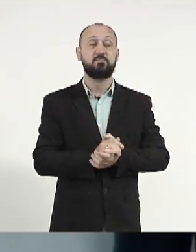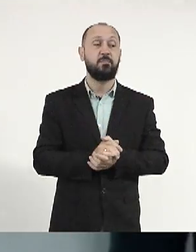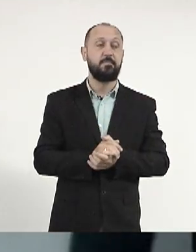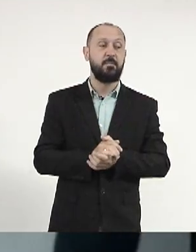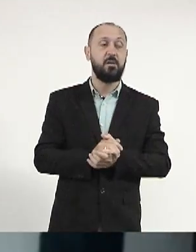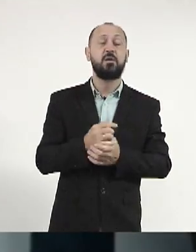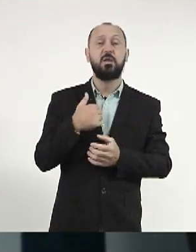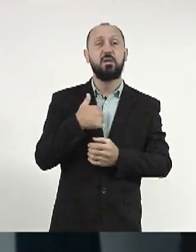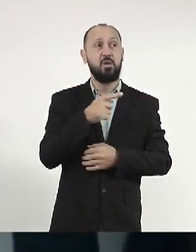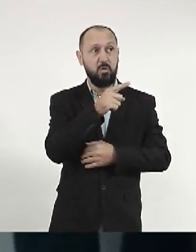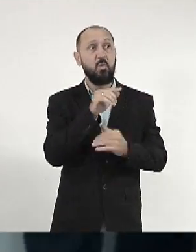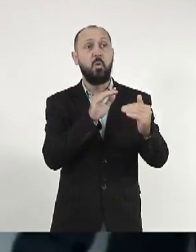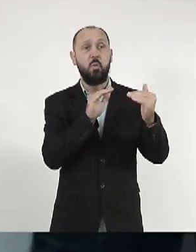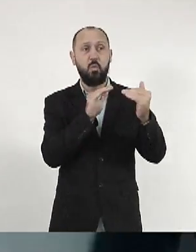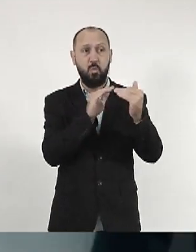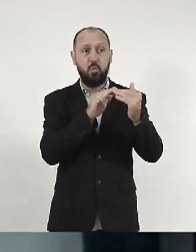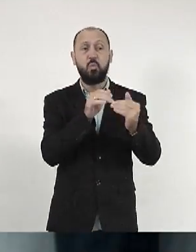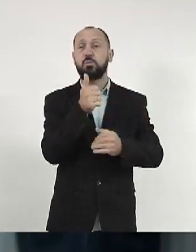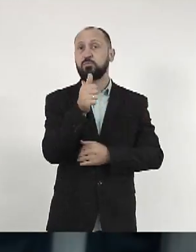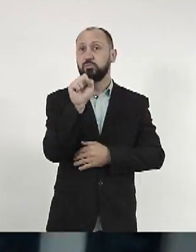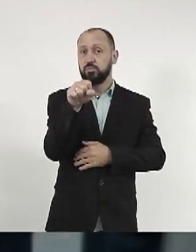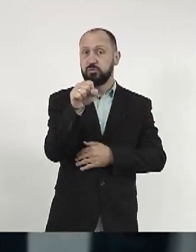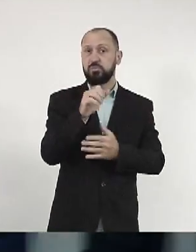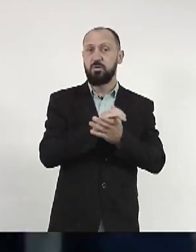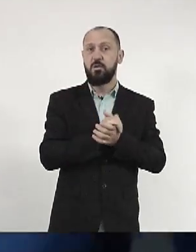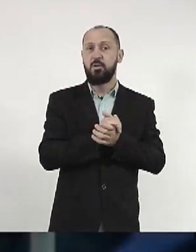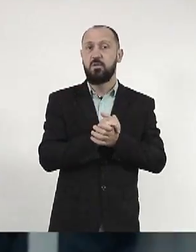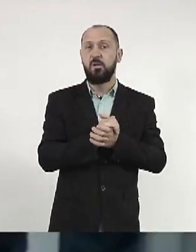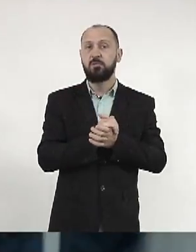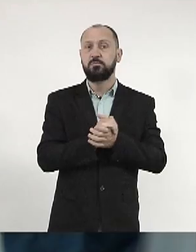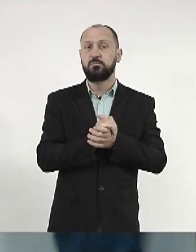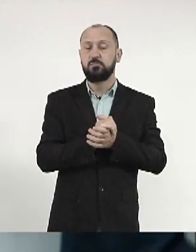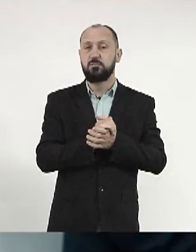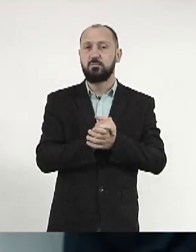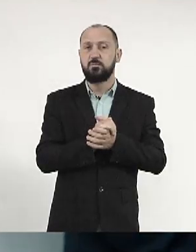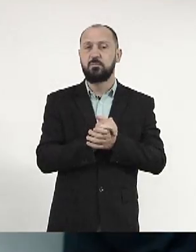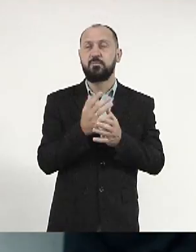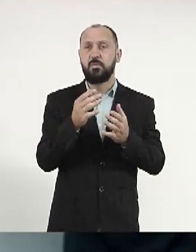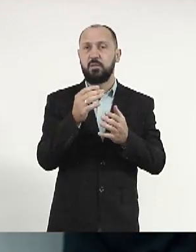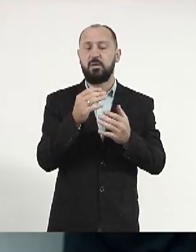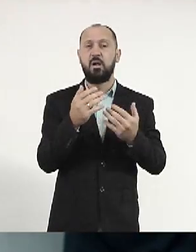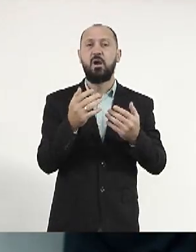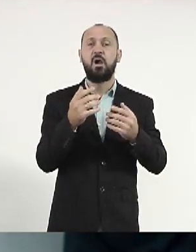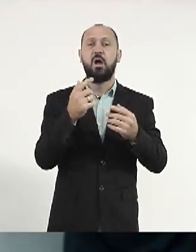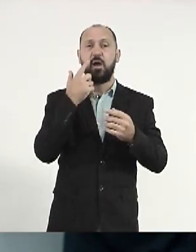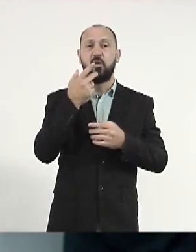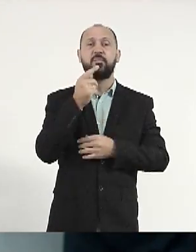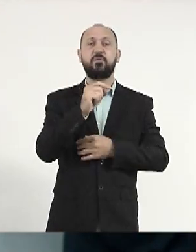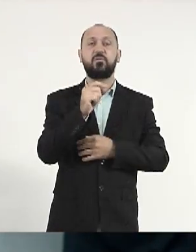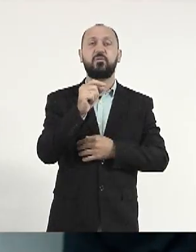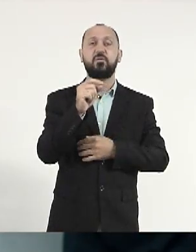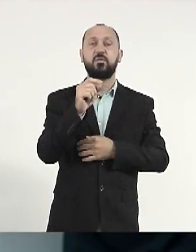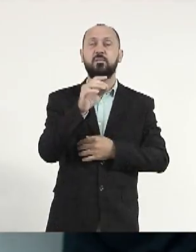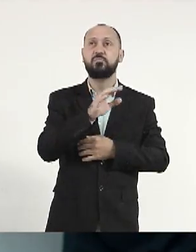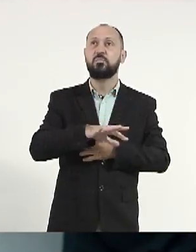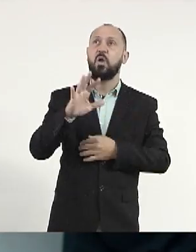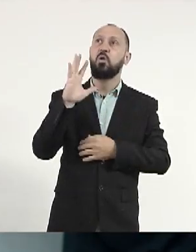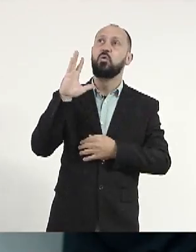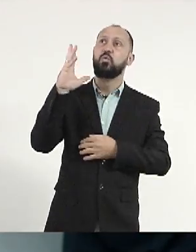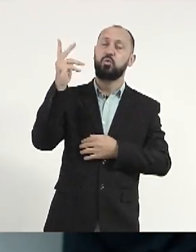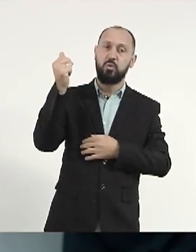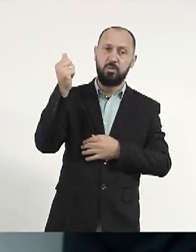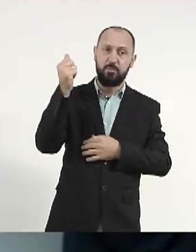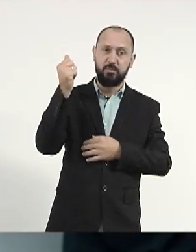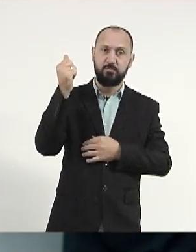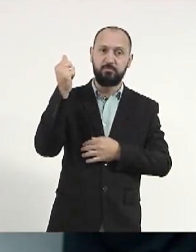eu concordo com Vossa Excelência, número, gênero e grau. Aí, quando Vossa Excelência fala do clima,